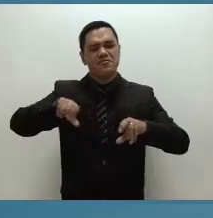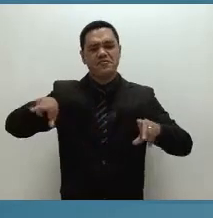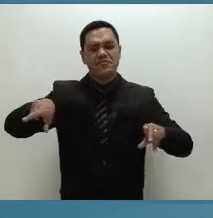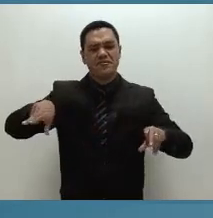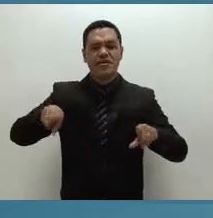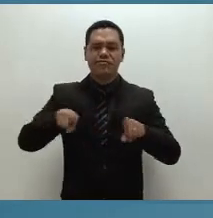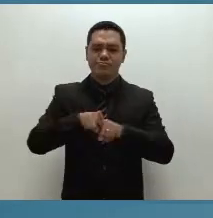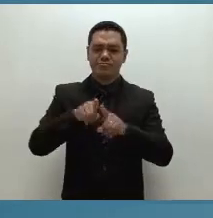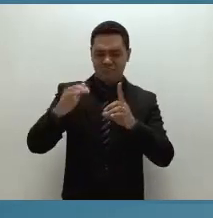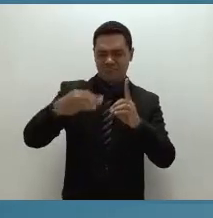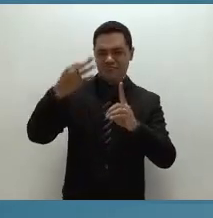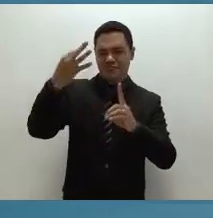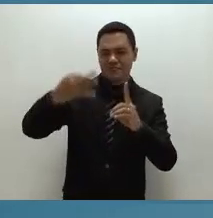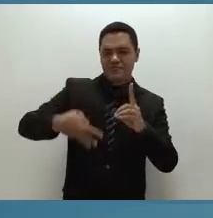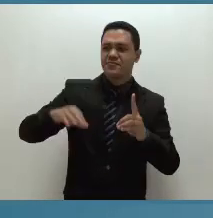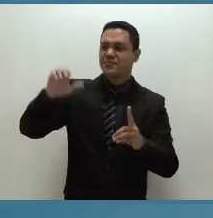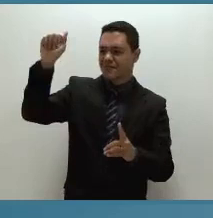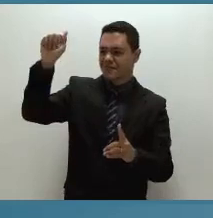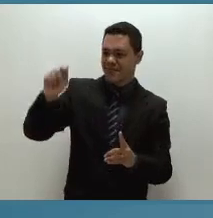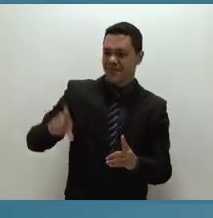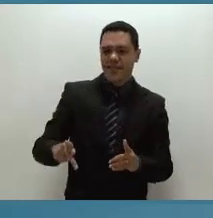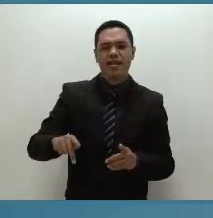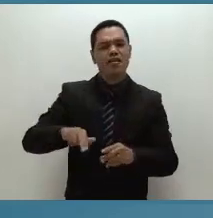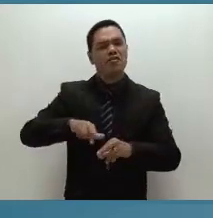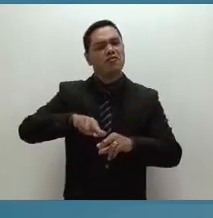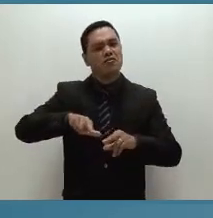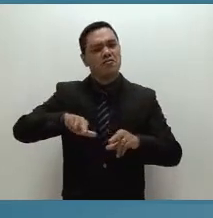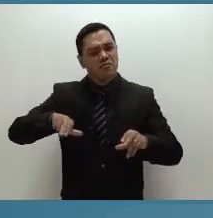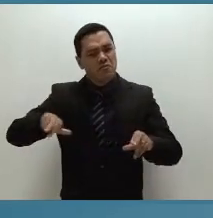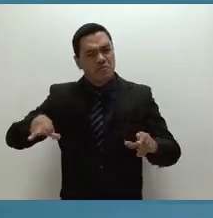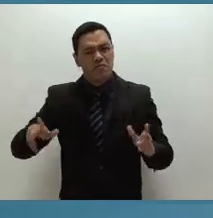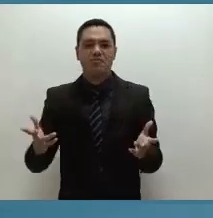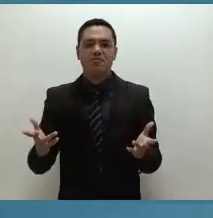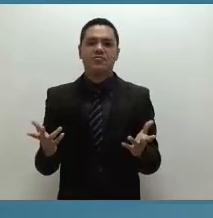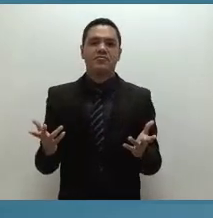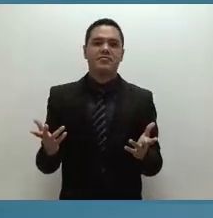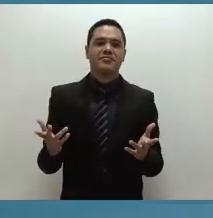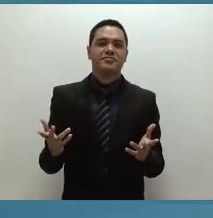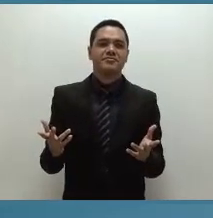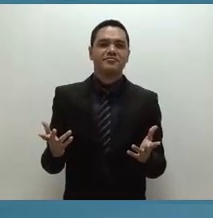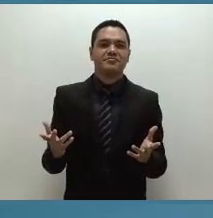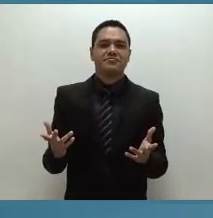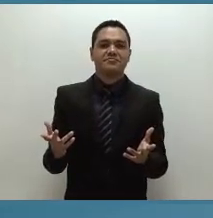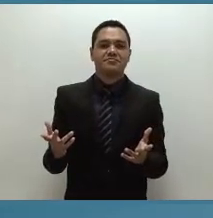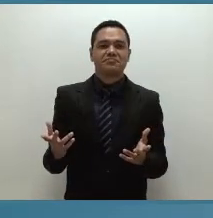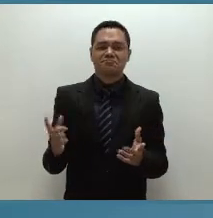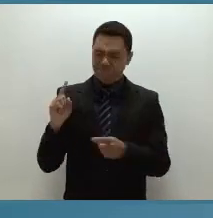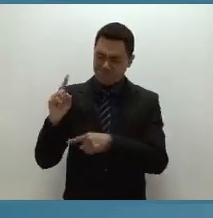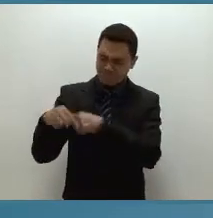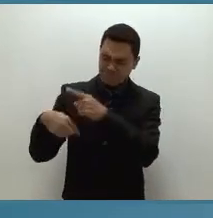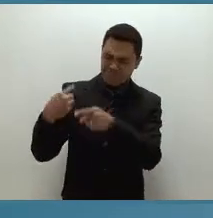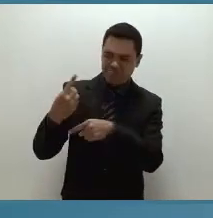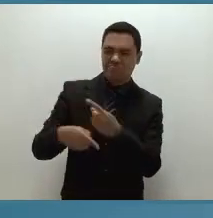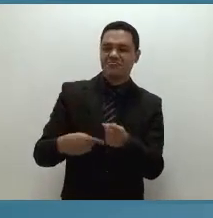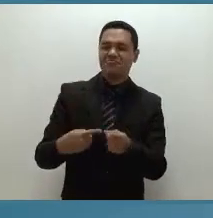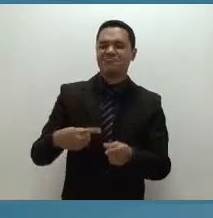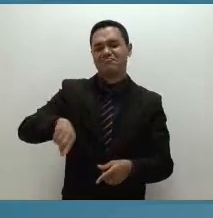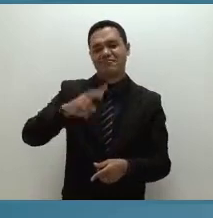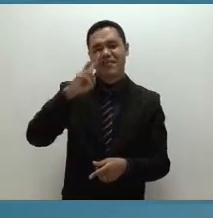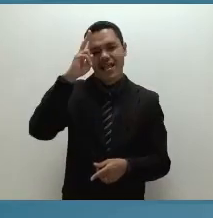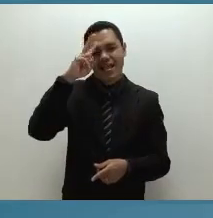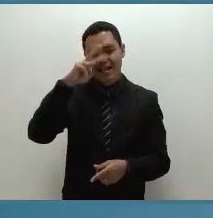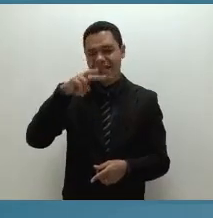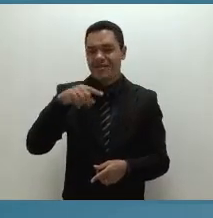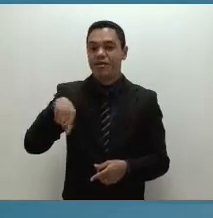o Tribunal Eleitoral, passaram por aqui, que sempre são lembrados. Quero dizer a todos que nós